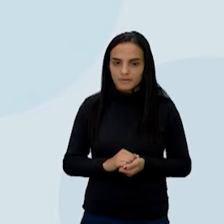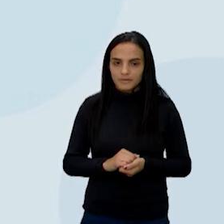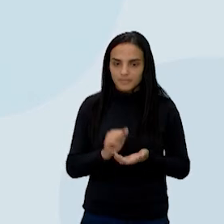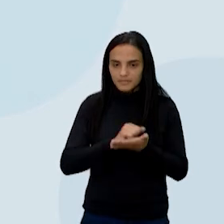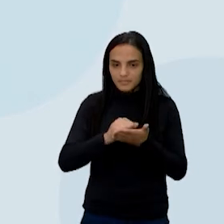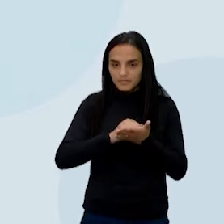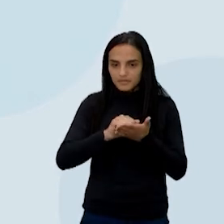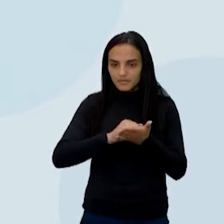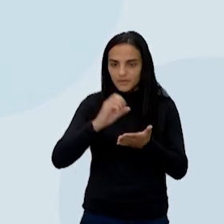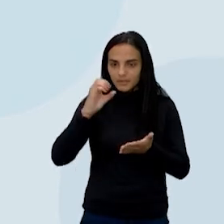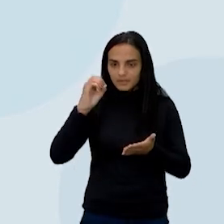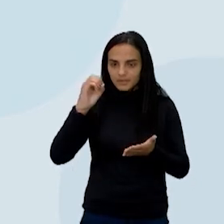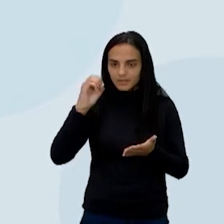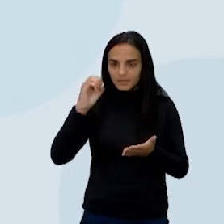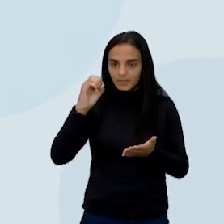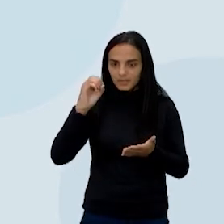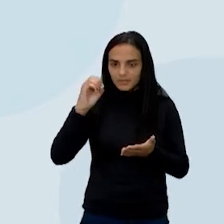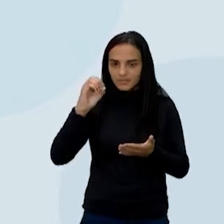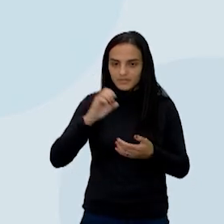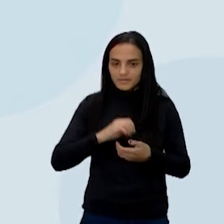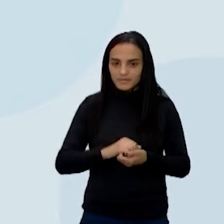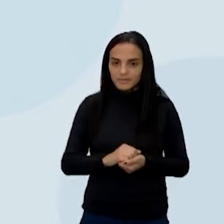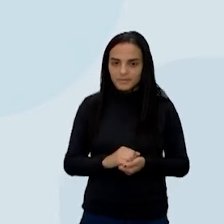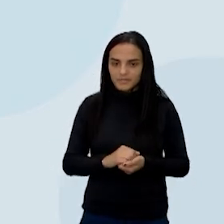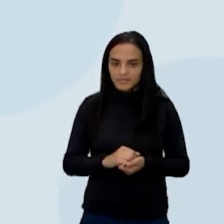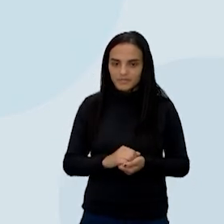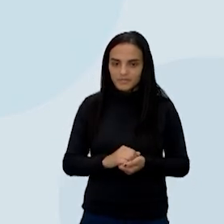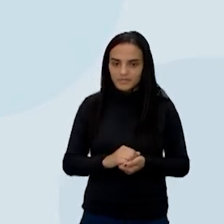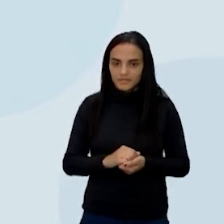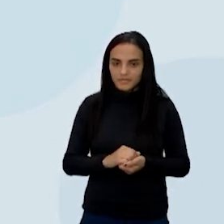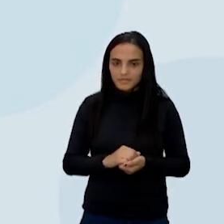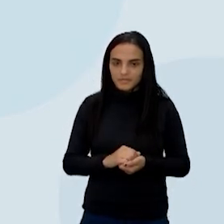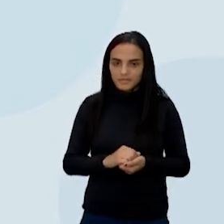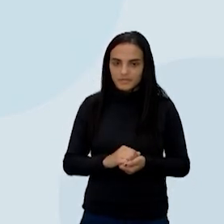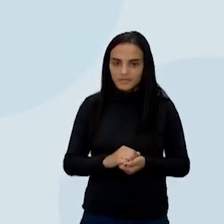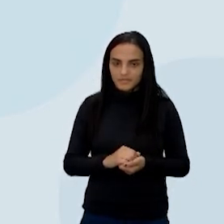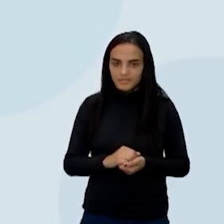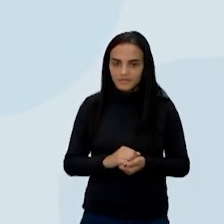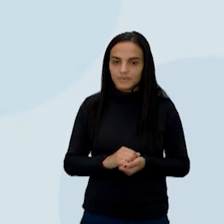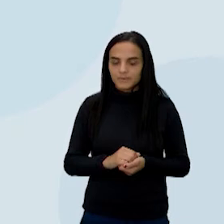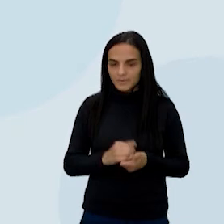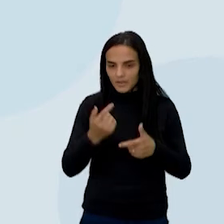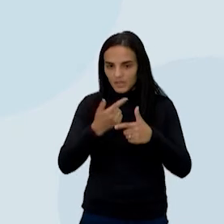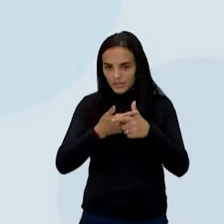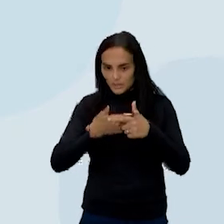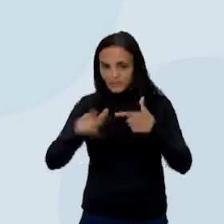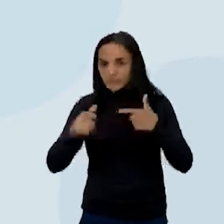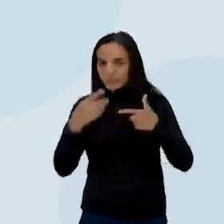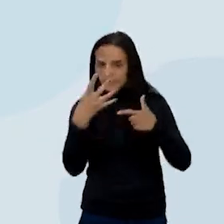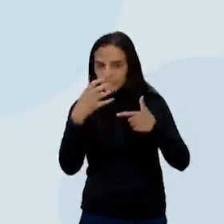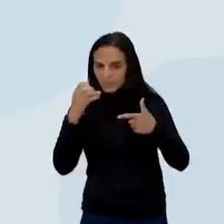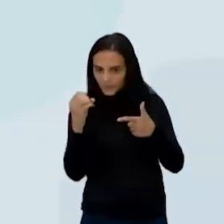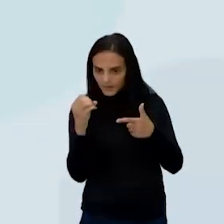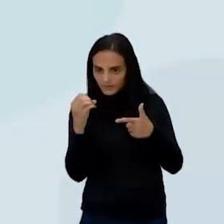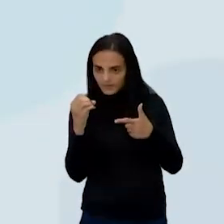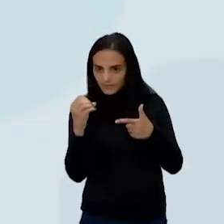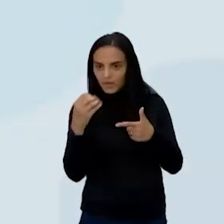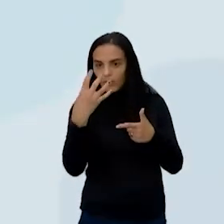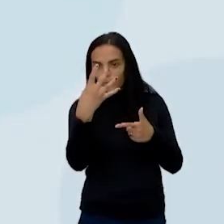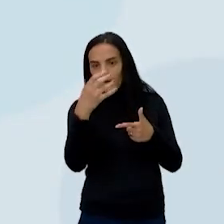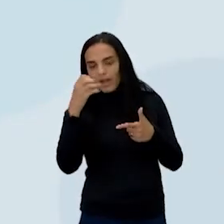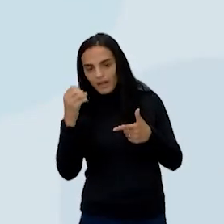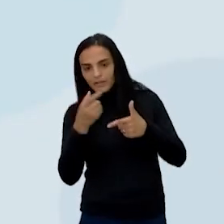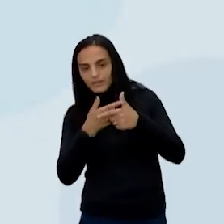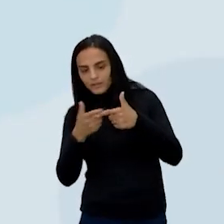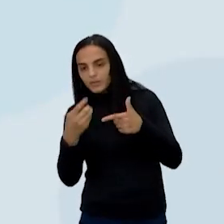né? Vamos lá, vou colocar aqui. Então aqui, ó, dividir os 2 por 40, 40 dividido por 40 dá 1. Quando